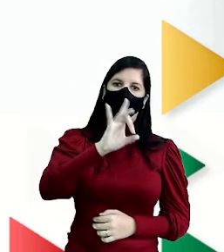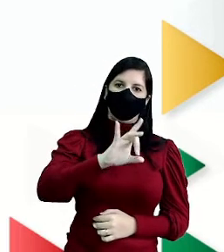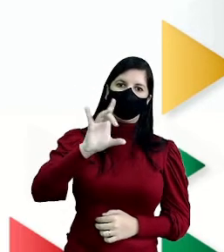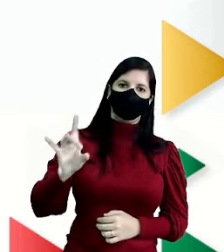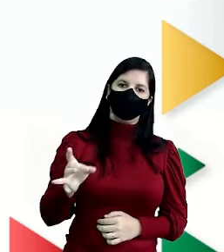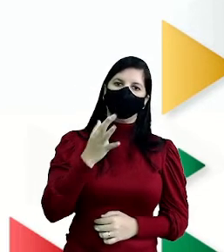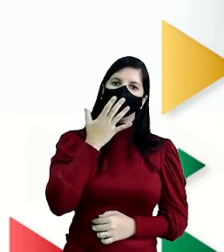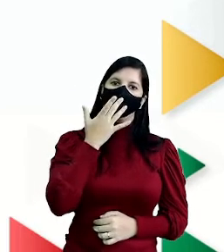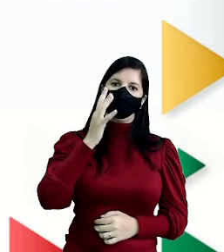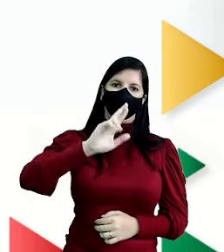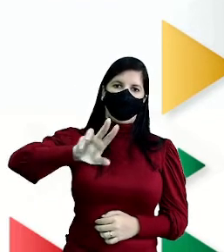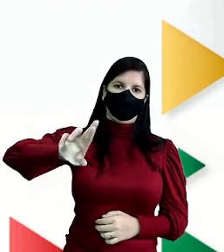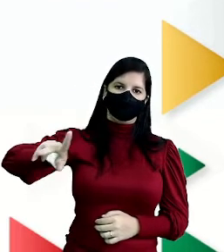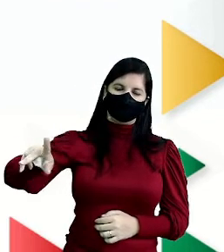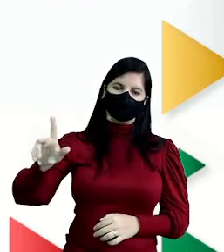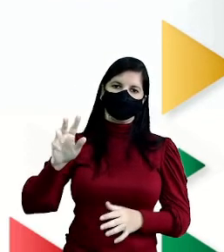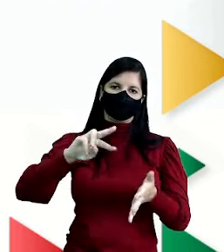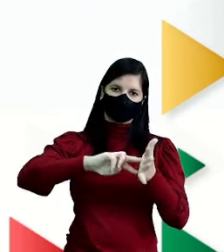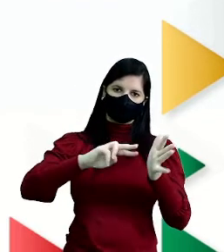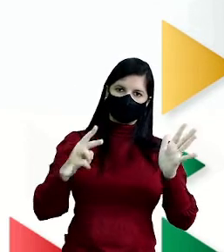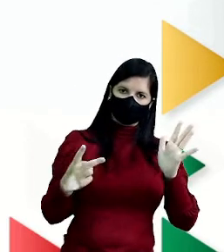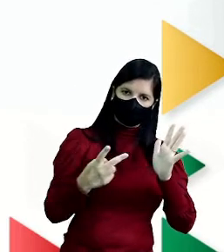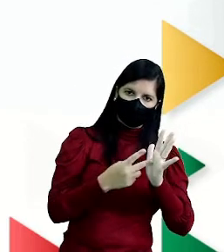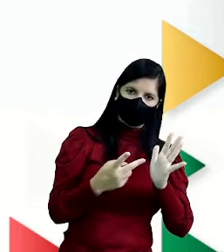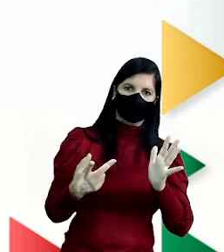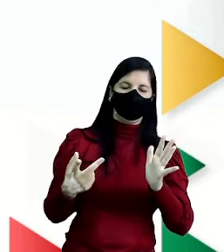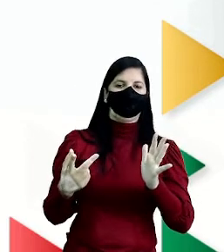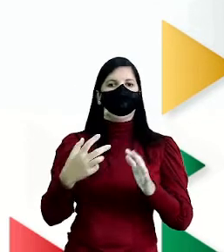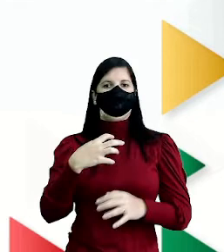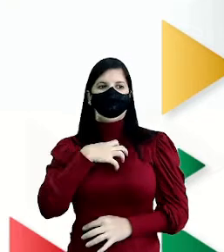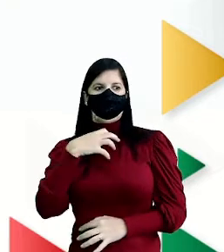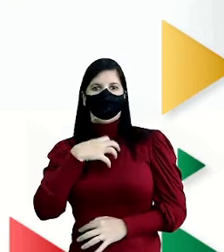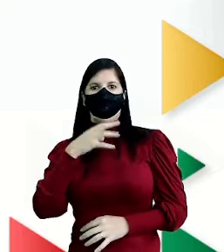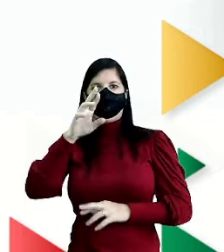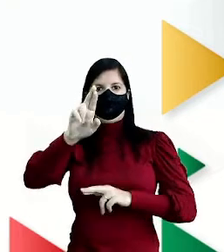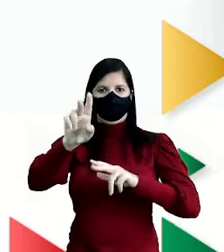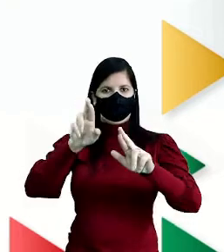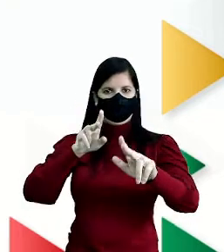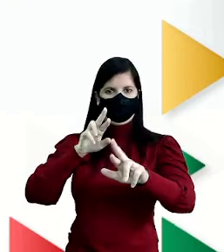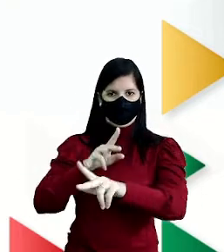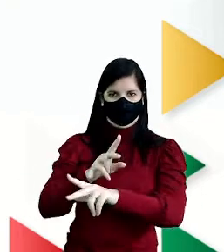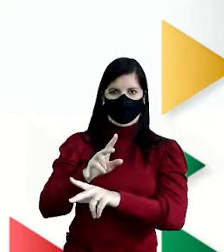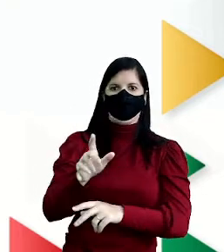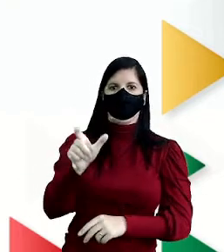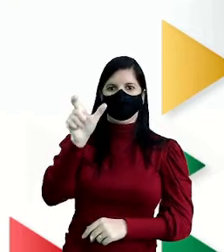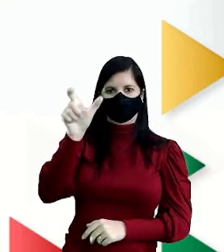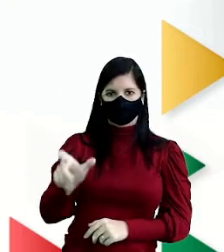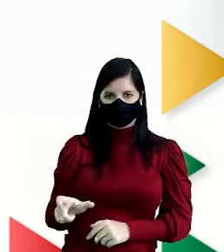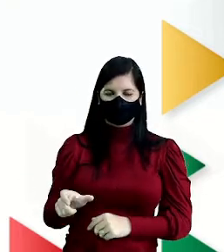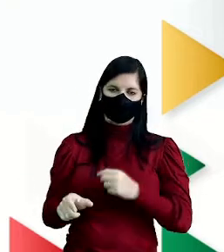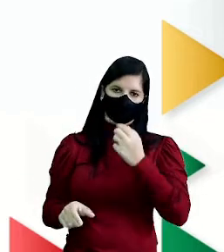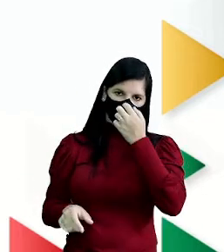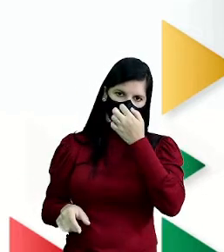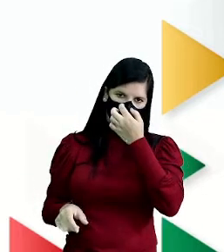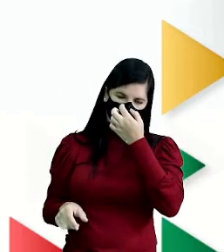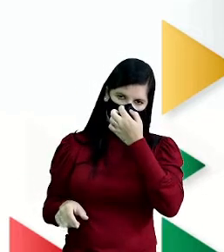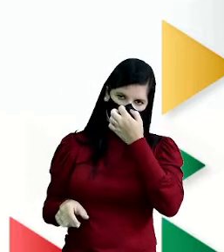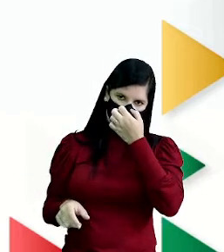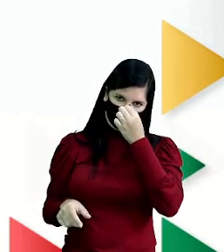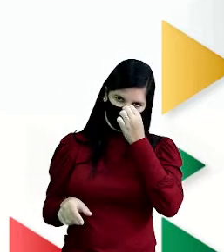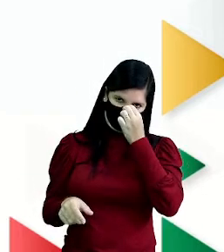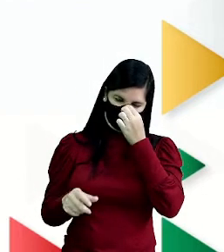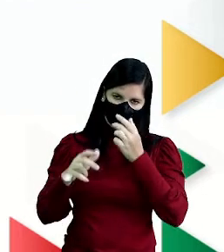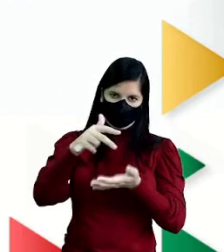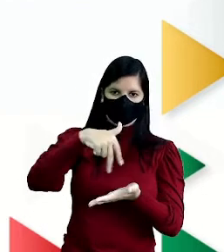ter uma cor diferente, né? Que vai significar um temperamento, uma personalidade diferente daquele personagem. Então, é uma dança, né,